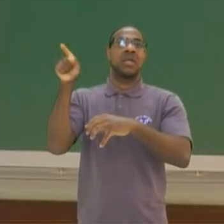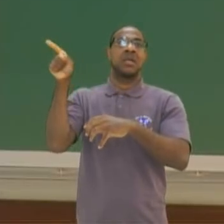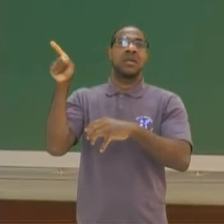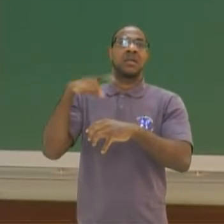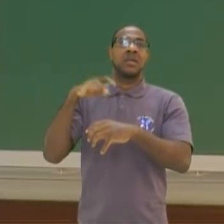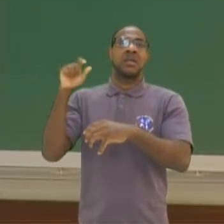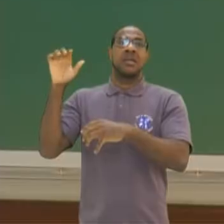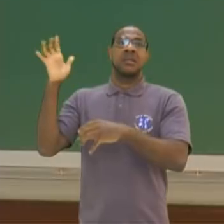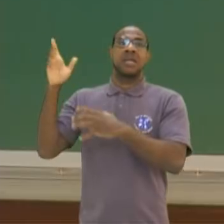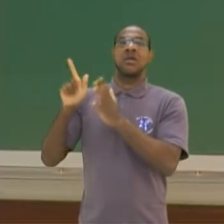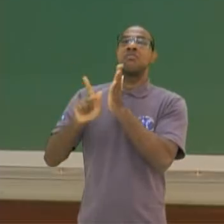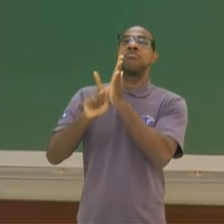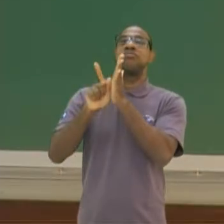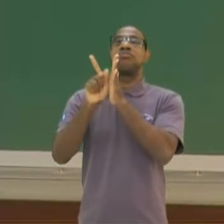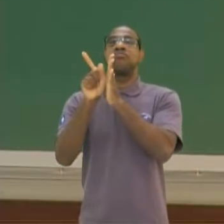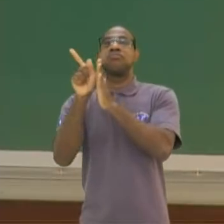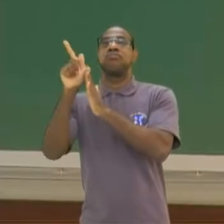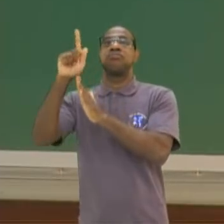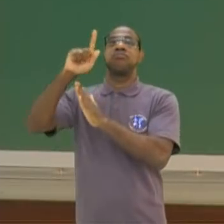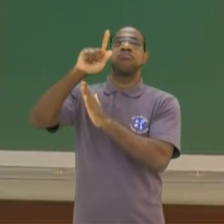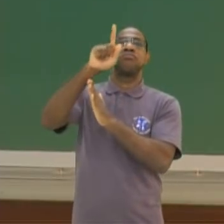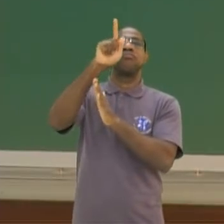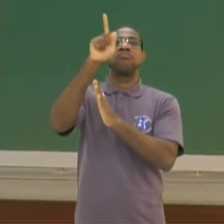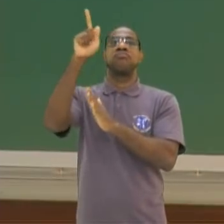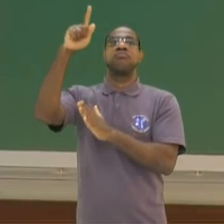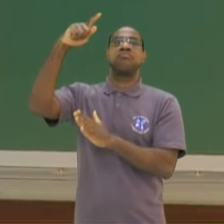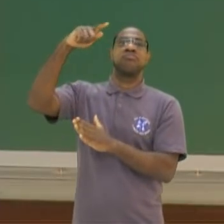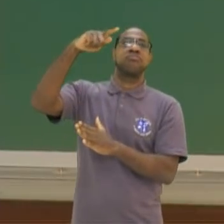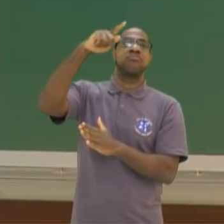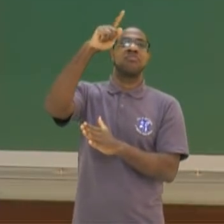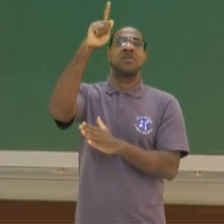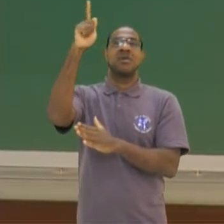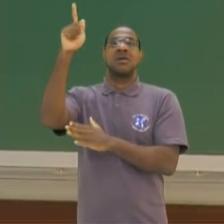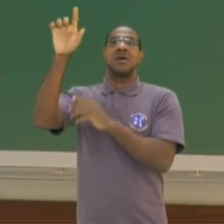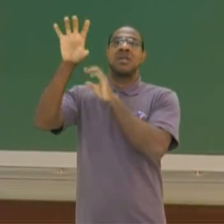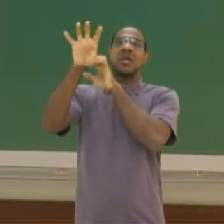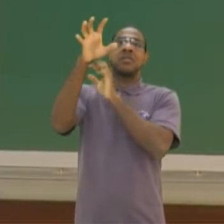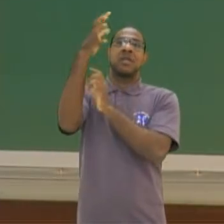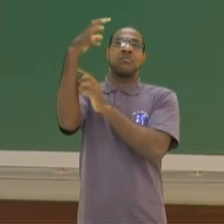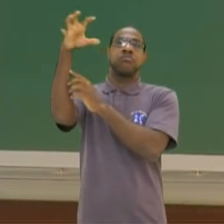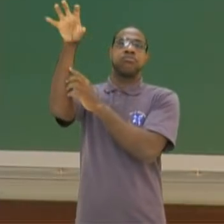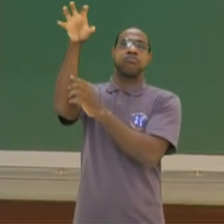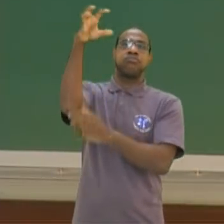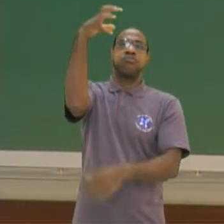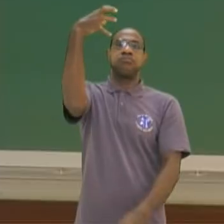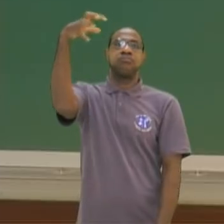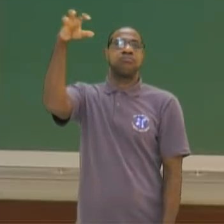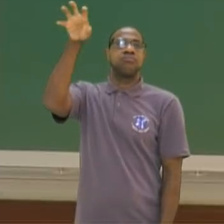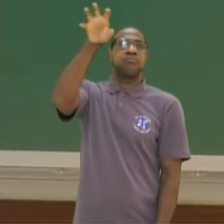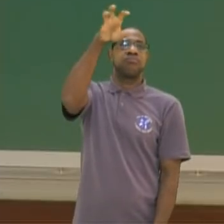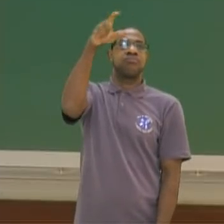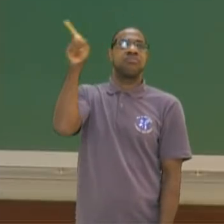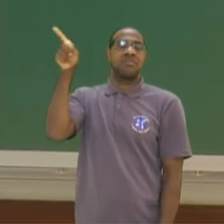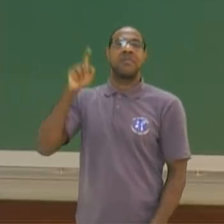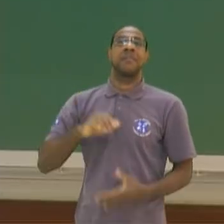um foguete espacial, parece uma ondinha, umas imagens ali brilhantes, que eu já vou contar o que é.